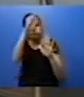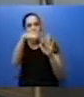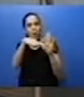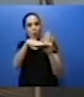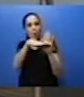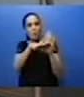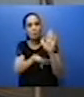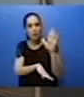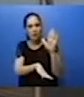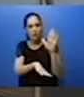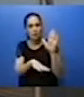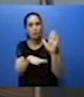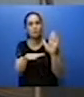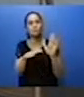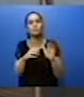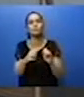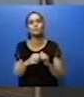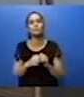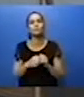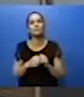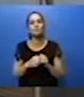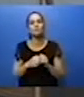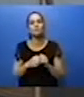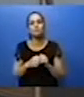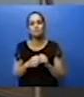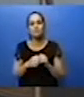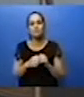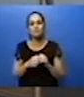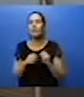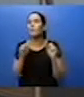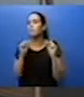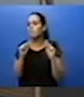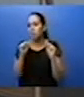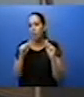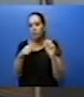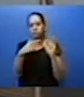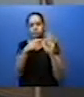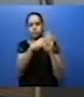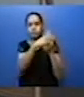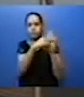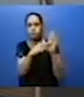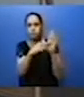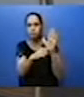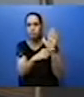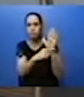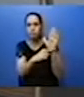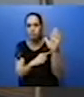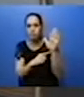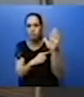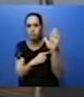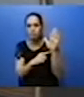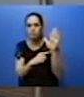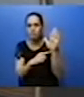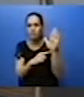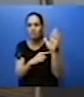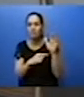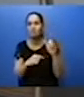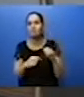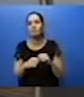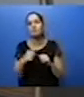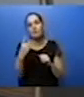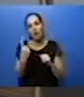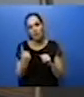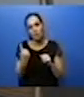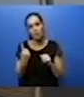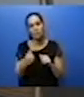ó e tem um próximo para baixo pode cortar os dois simplifique dá um